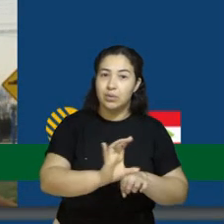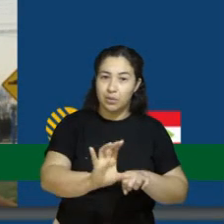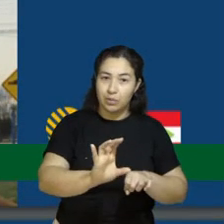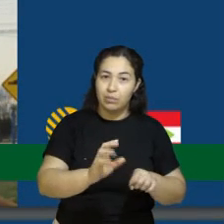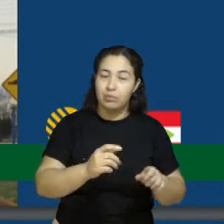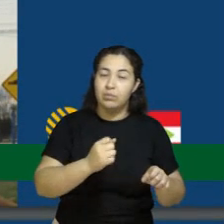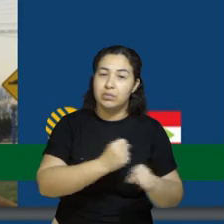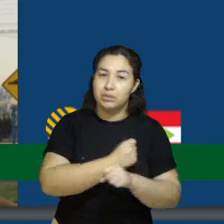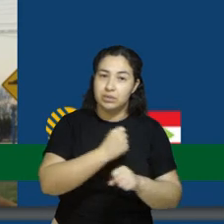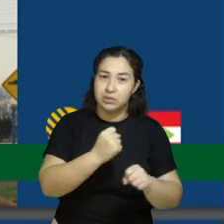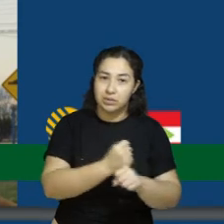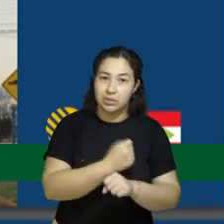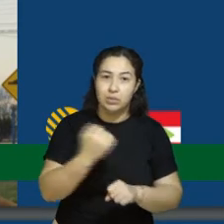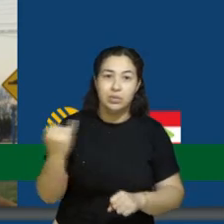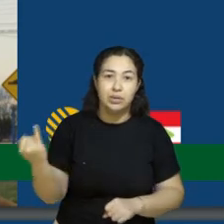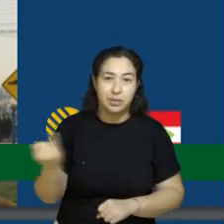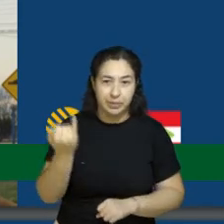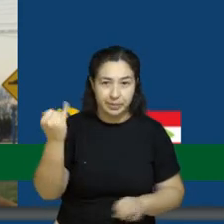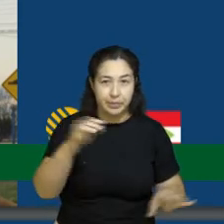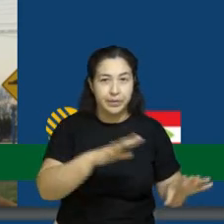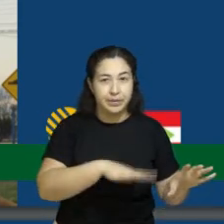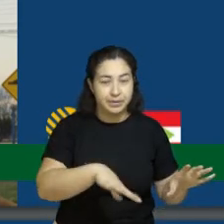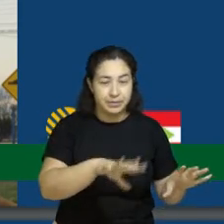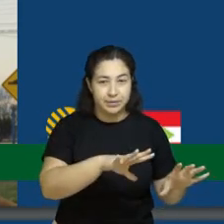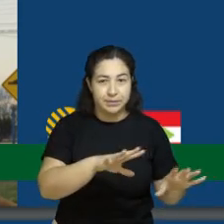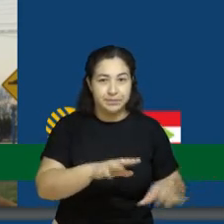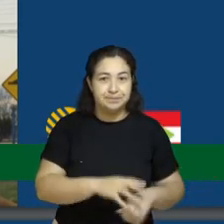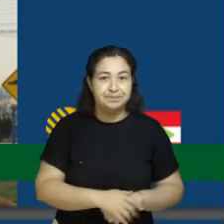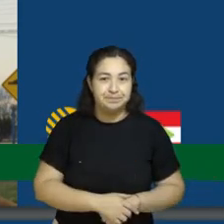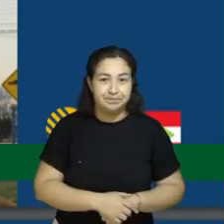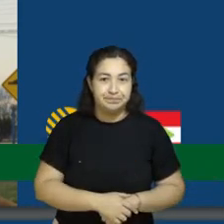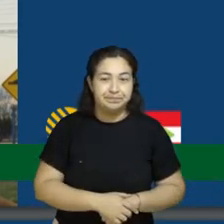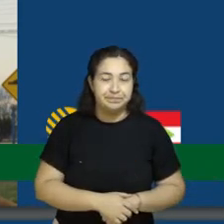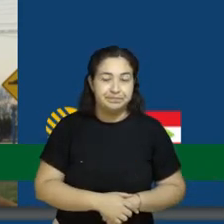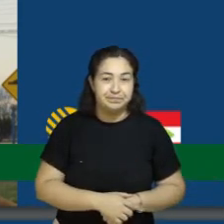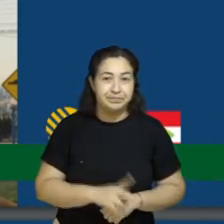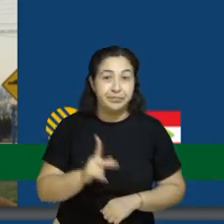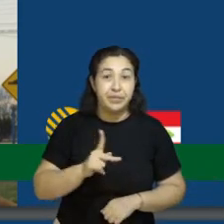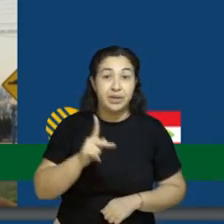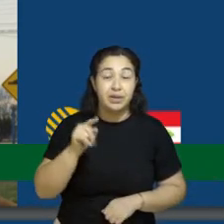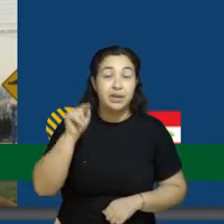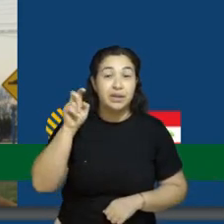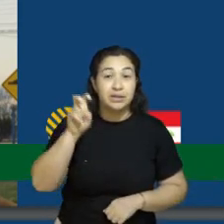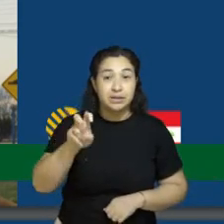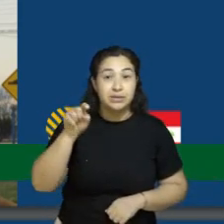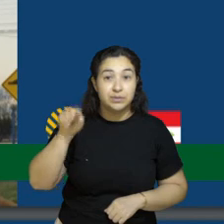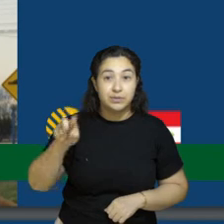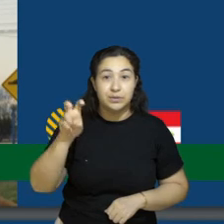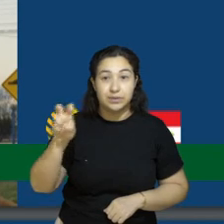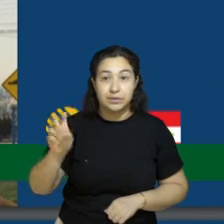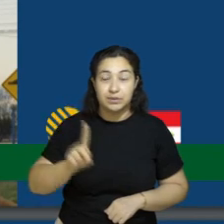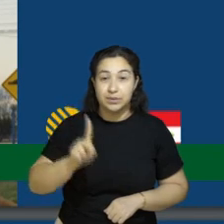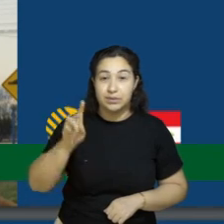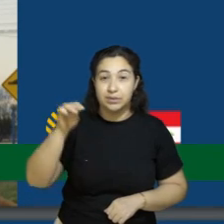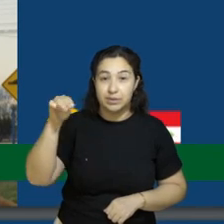importante para a região, é o alimentador 5,5 quilômetros, mais de R$2.700.000, que faz a interligação do